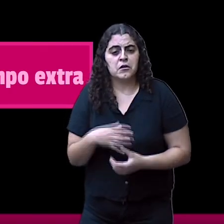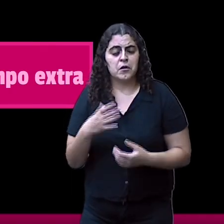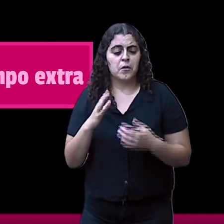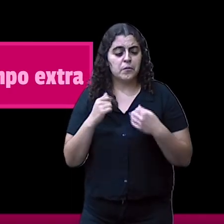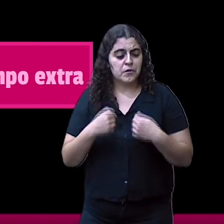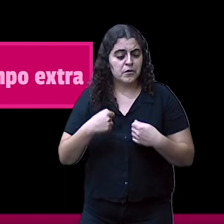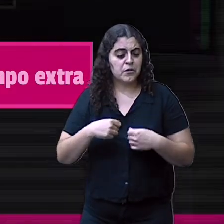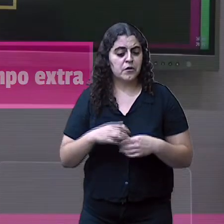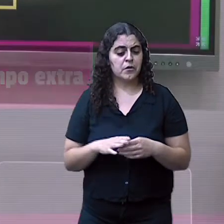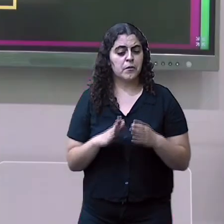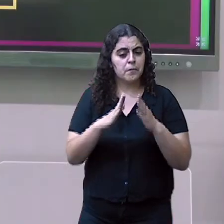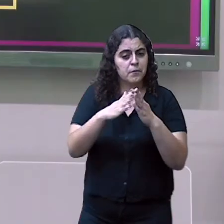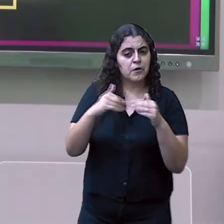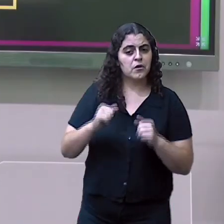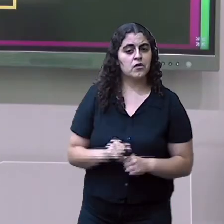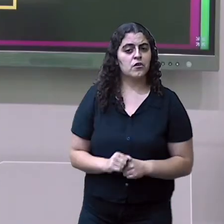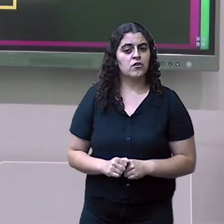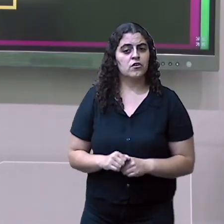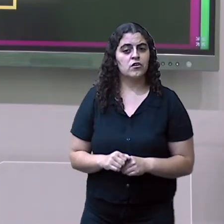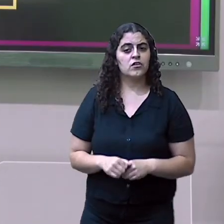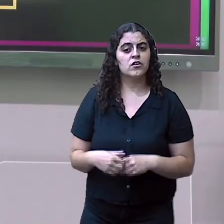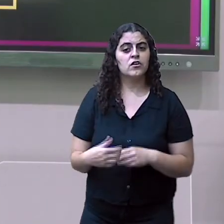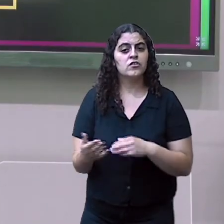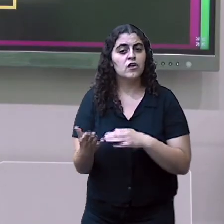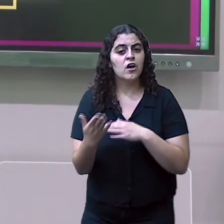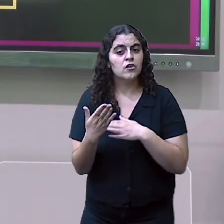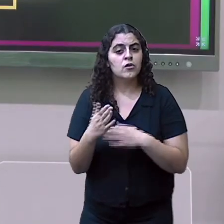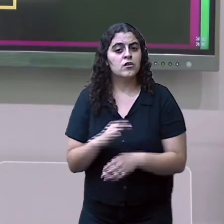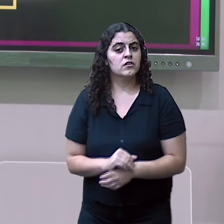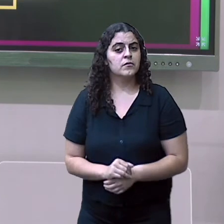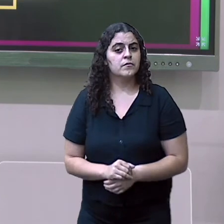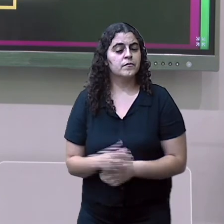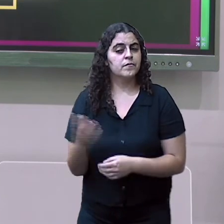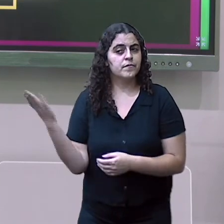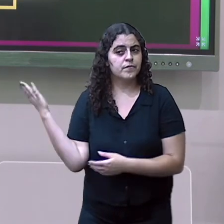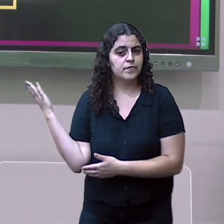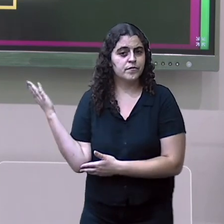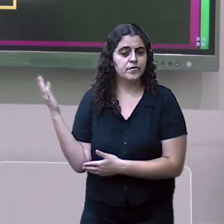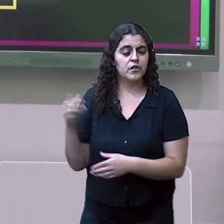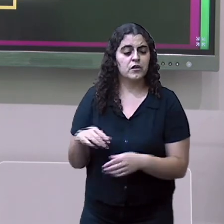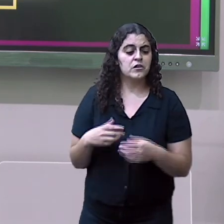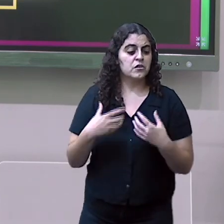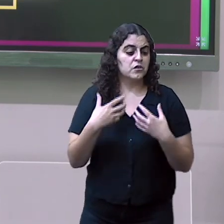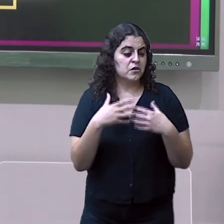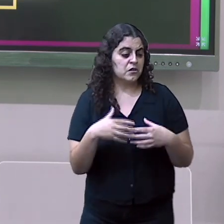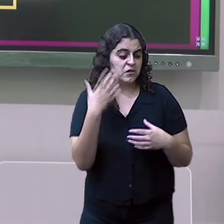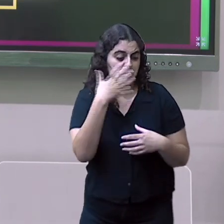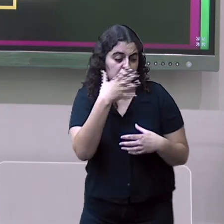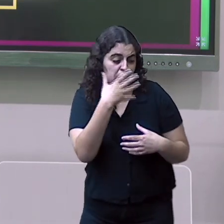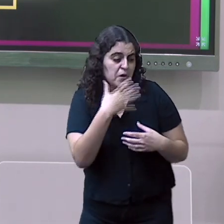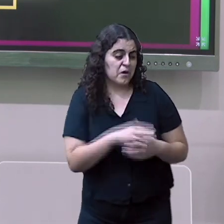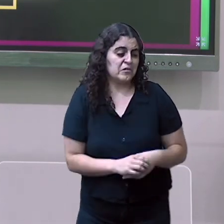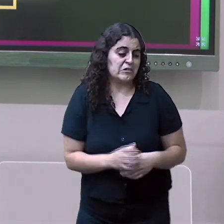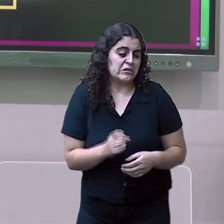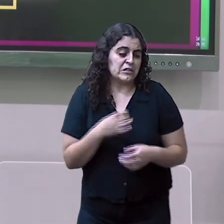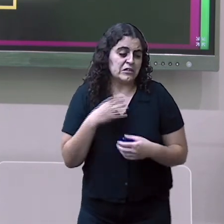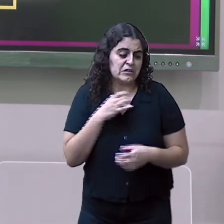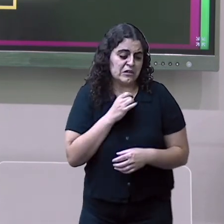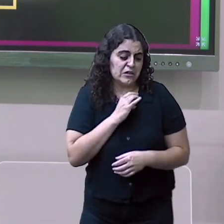ajuda. Então, olha, a terapia ela pode ajudar a superar o medo. Então, quando o medo me atrapalha, quando ele é muito,